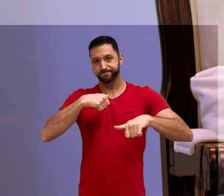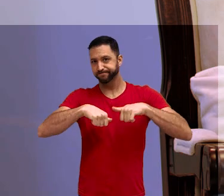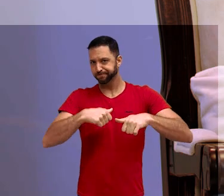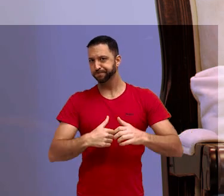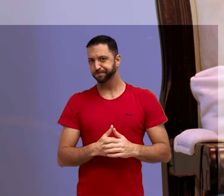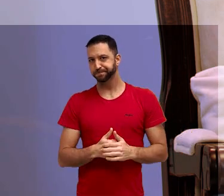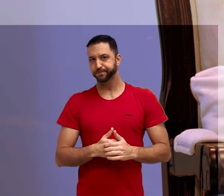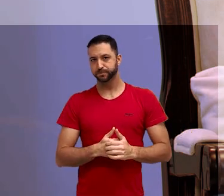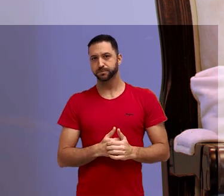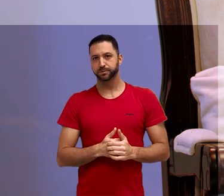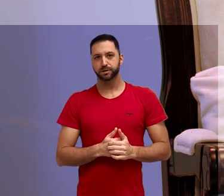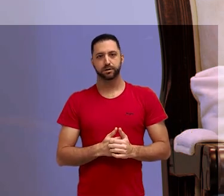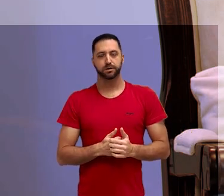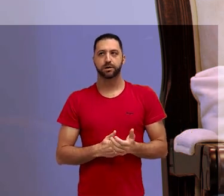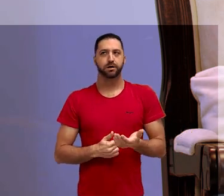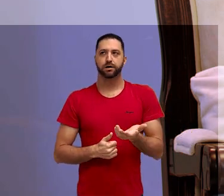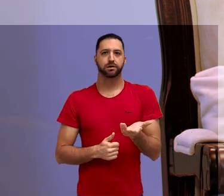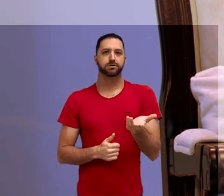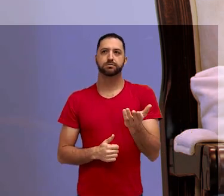coisas simples do teu dia a dia.